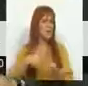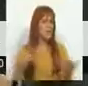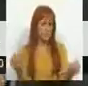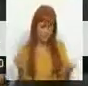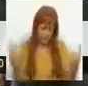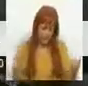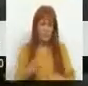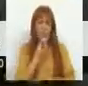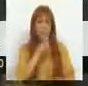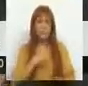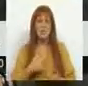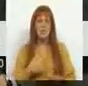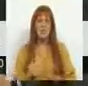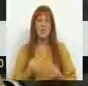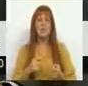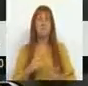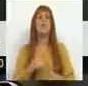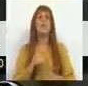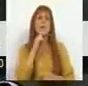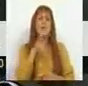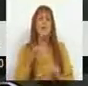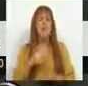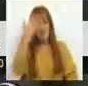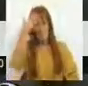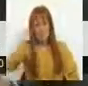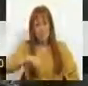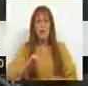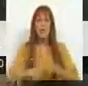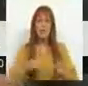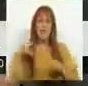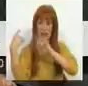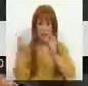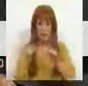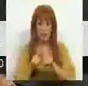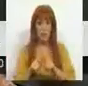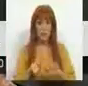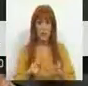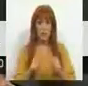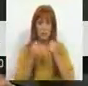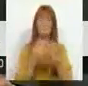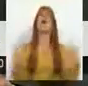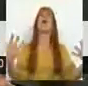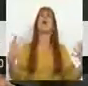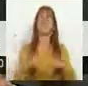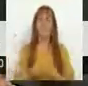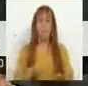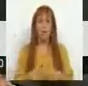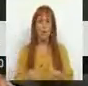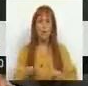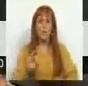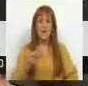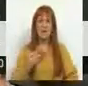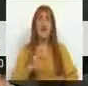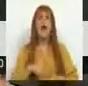é certo, e se calhar, como se viu, até se calhar um bocadinho ingênuo, que foi que da discussão nascesse a luz. Aquilo que o Grupo Parlamentar do PSD